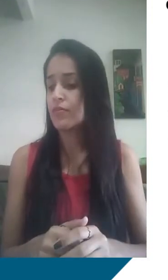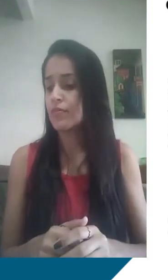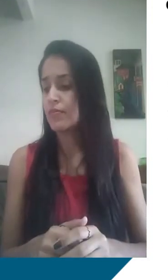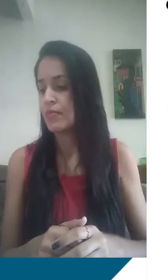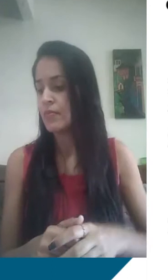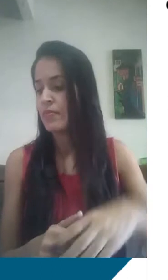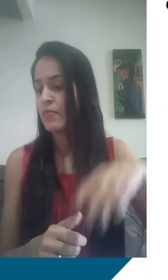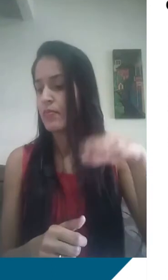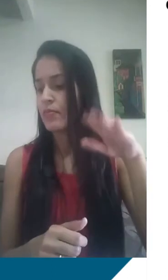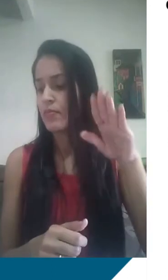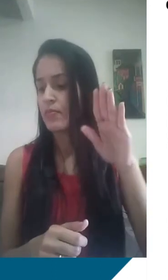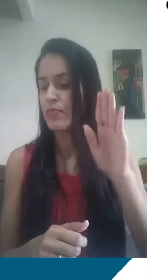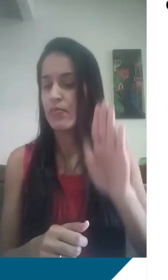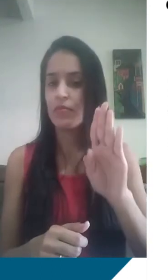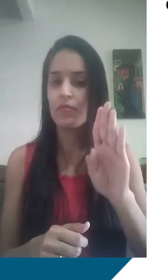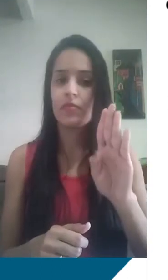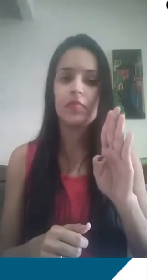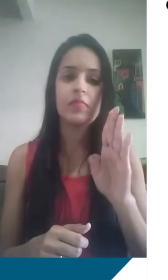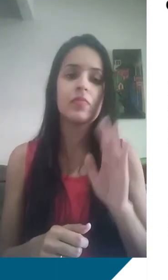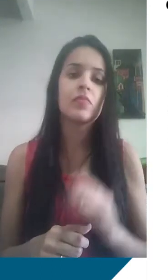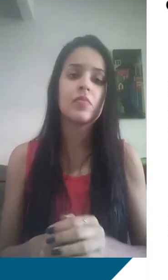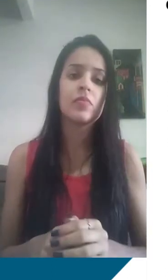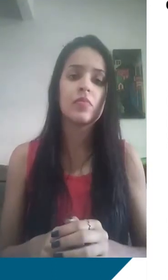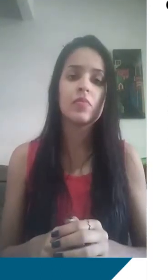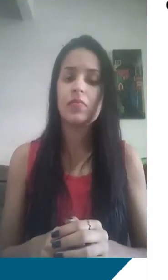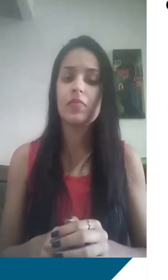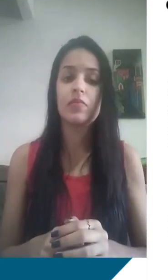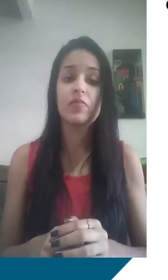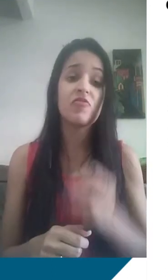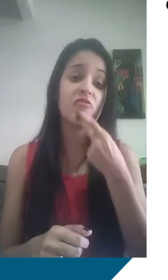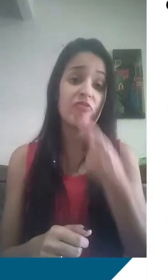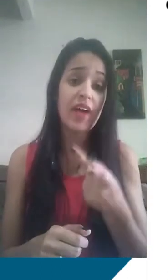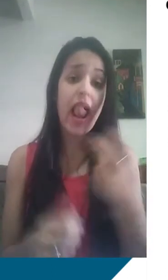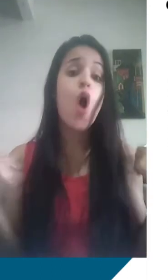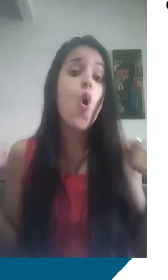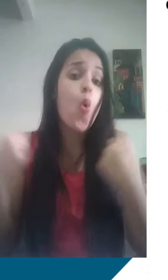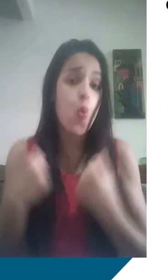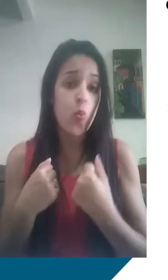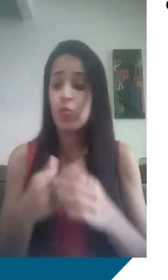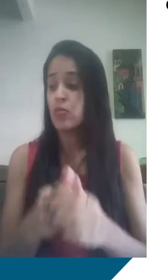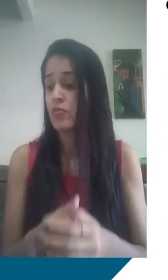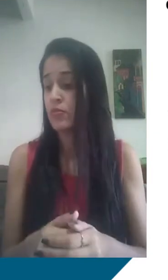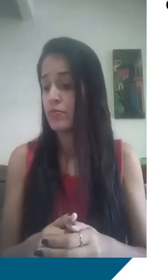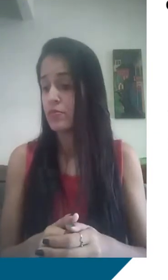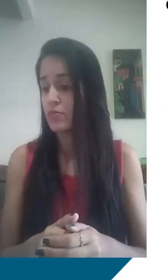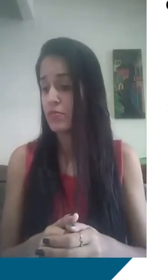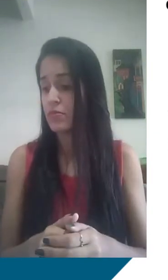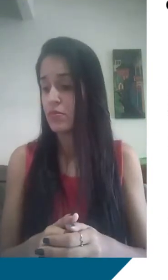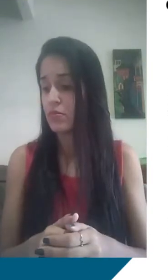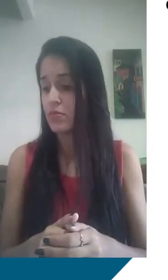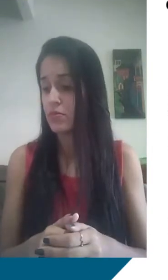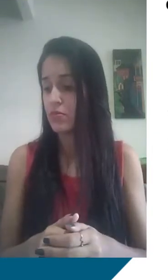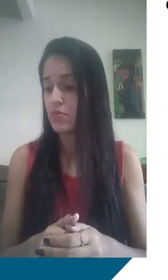pelas meninas. Ainda, a expressão os gabos faz referência aos elogios, já mencionados. E por fim, o termo em geral,